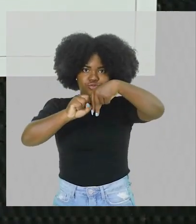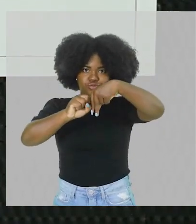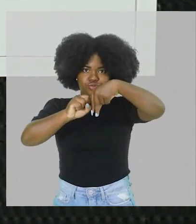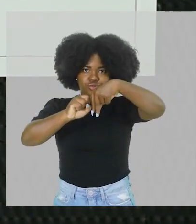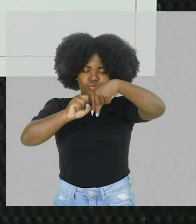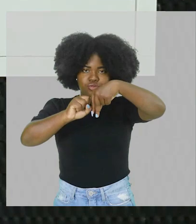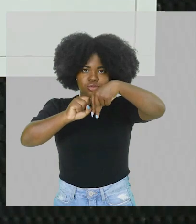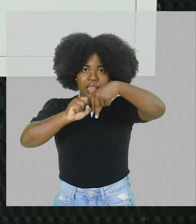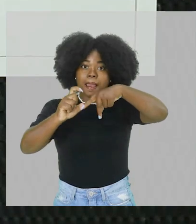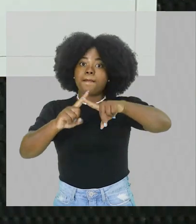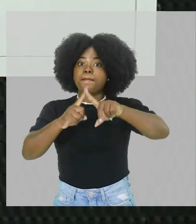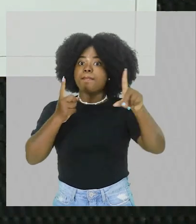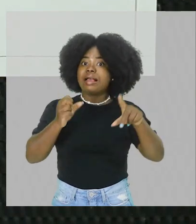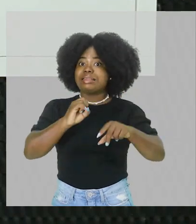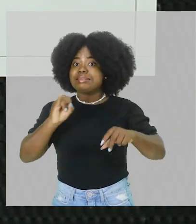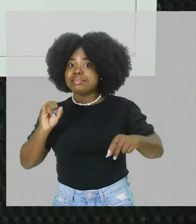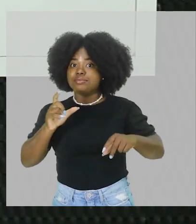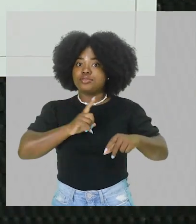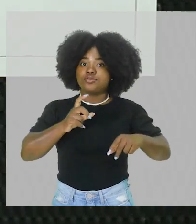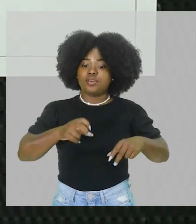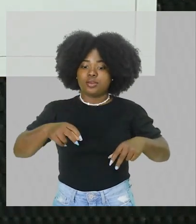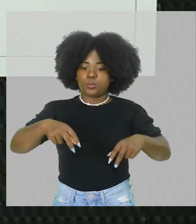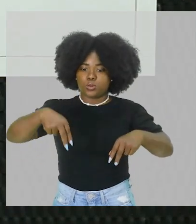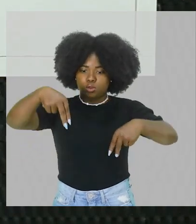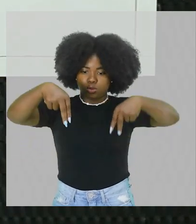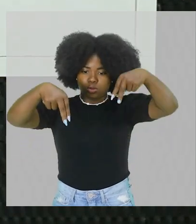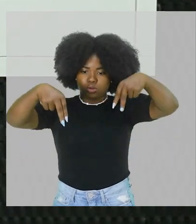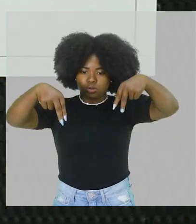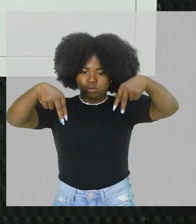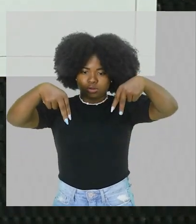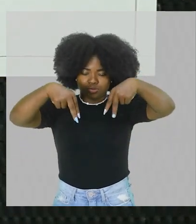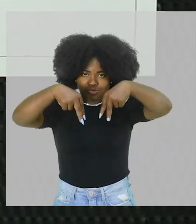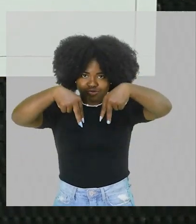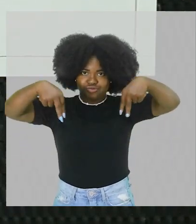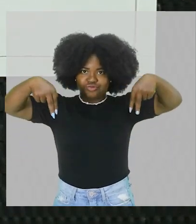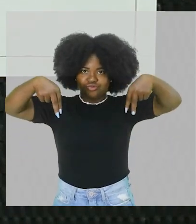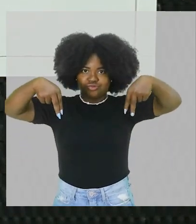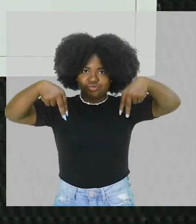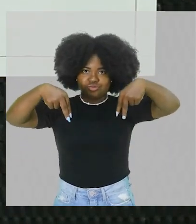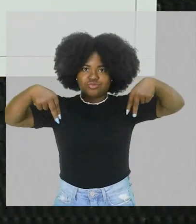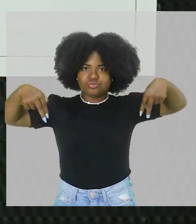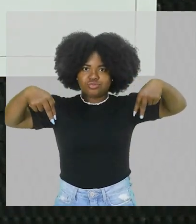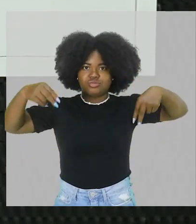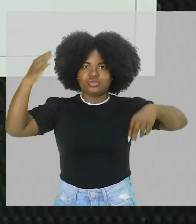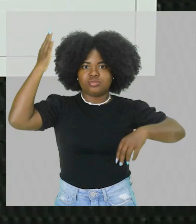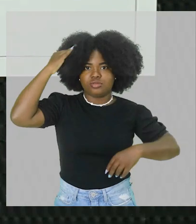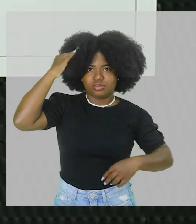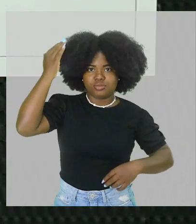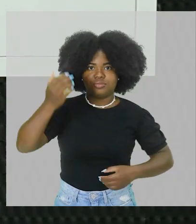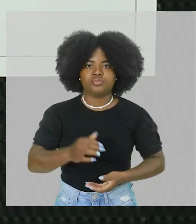Um ímã, ele sempre se apresenta em um dipolo magnético. Esse